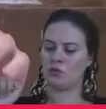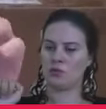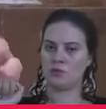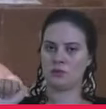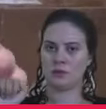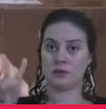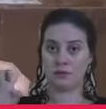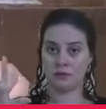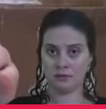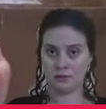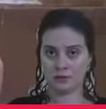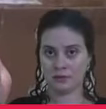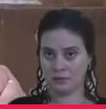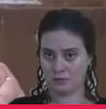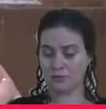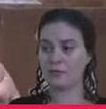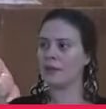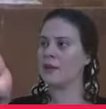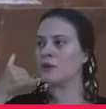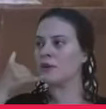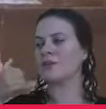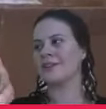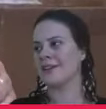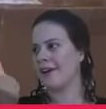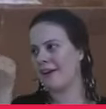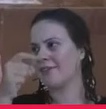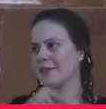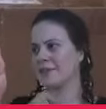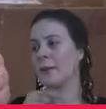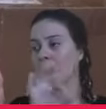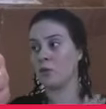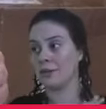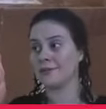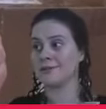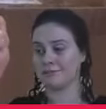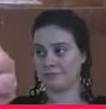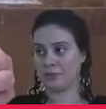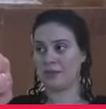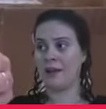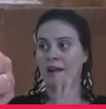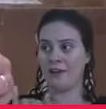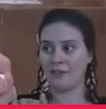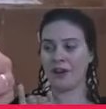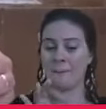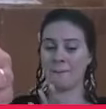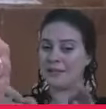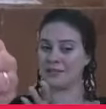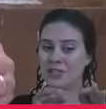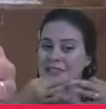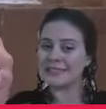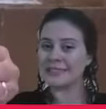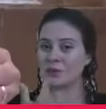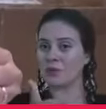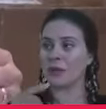institucional e General nós estamos numa situação grave aqui a polícia tá aqui nós vamos ter uma operação sem o planejamento adequado